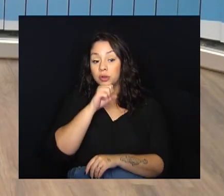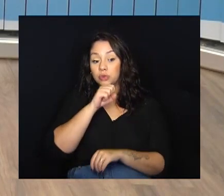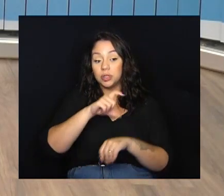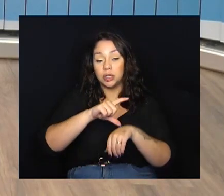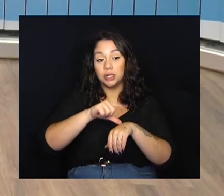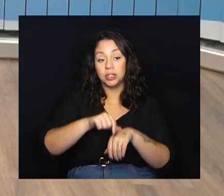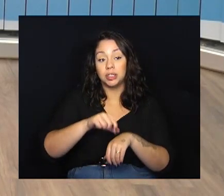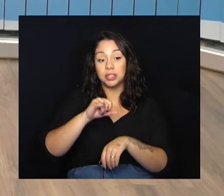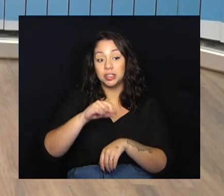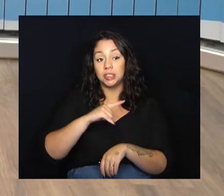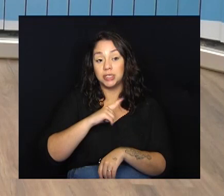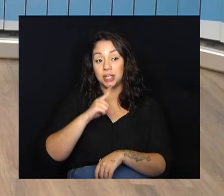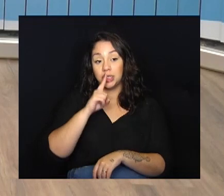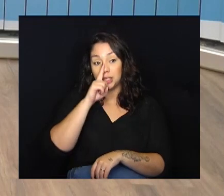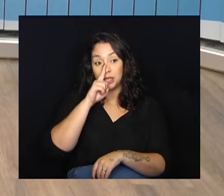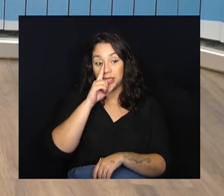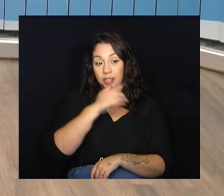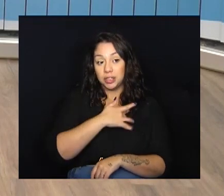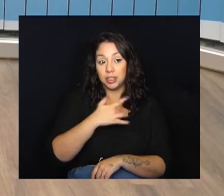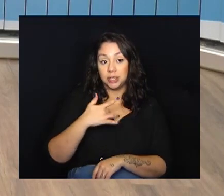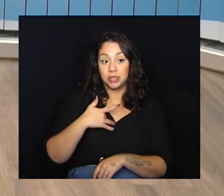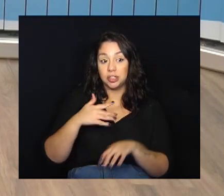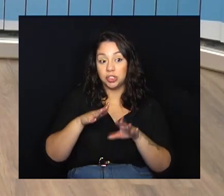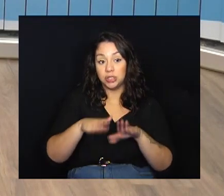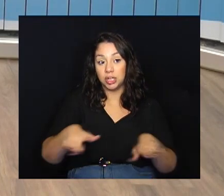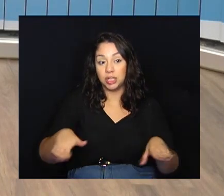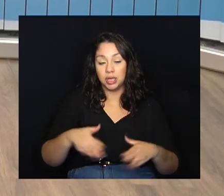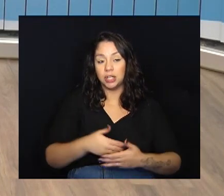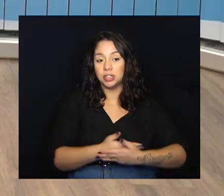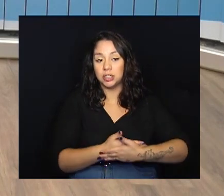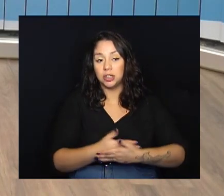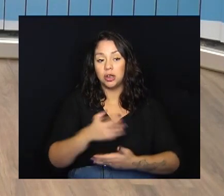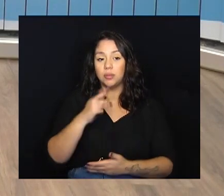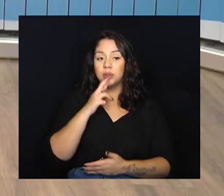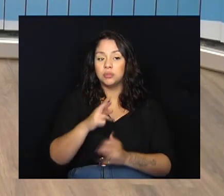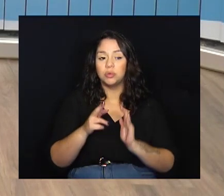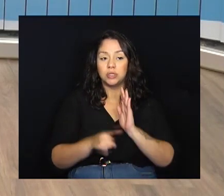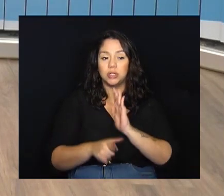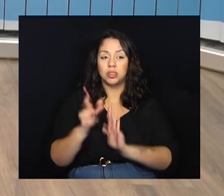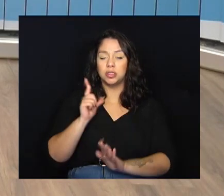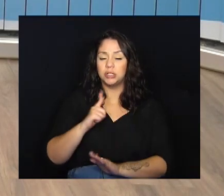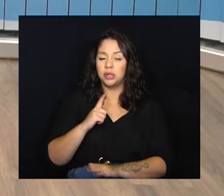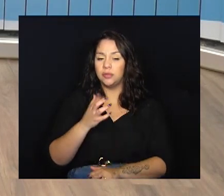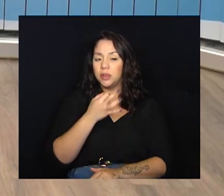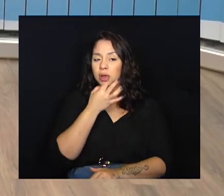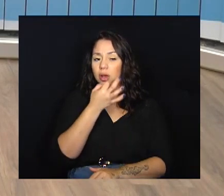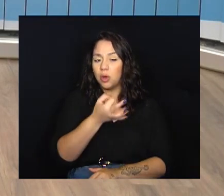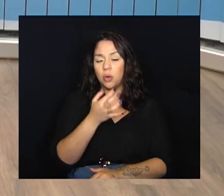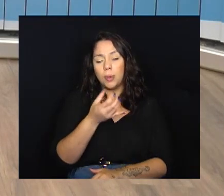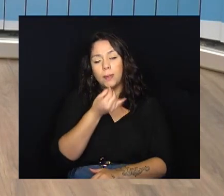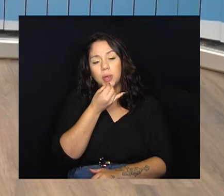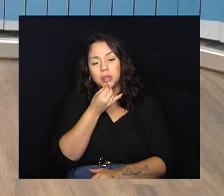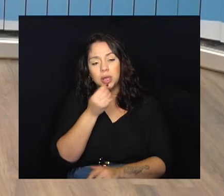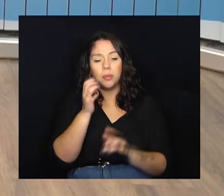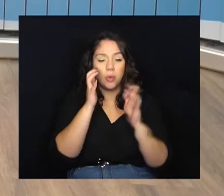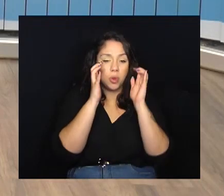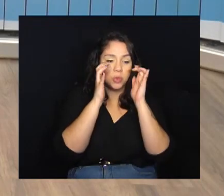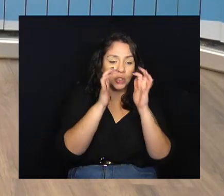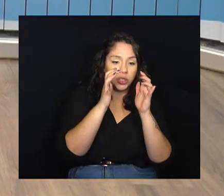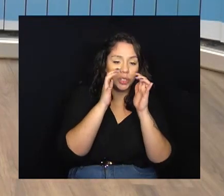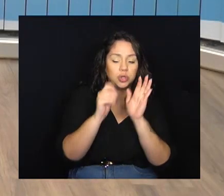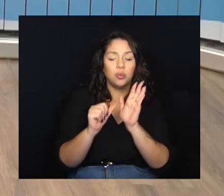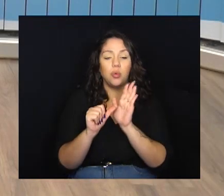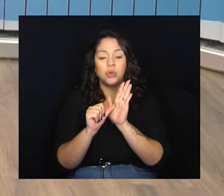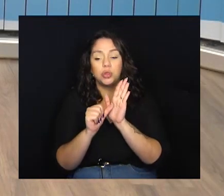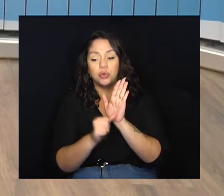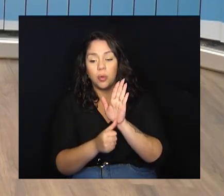se traz risco à saúde da criança numa resposta anterior você citou aqui exemplo de autismo de Síndrome